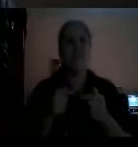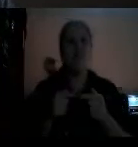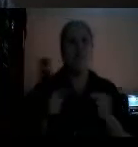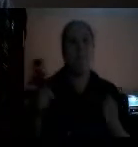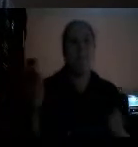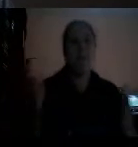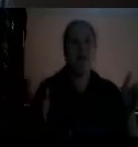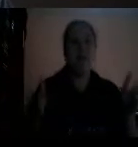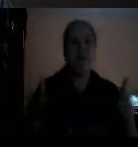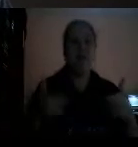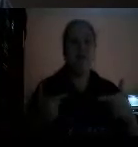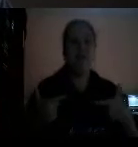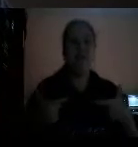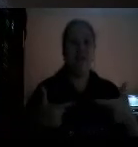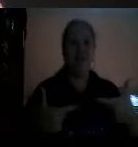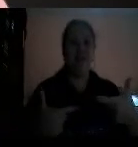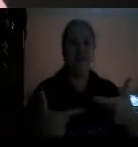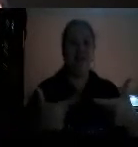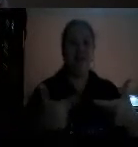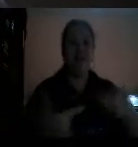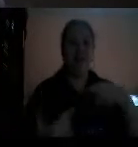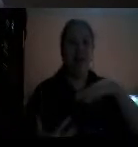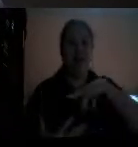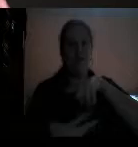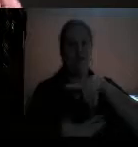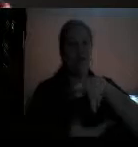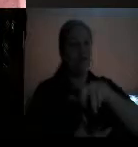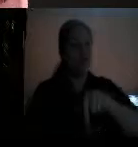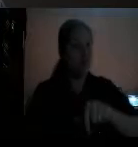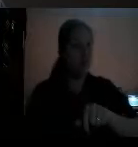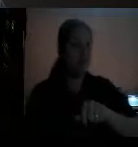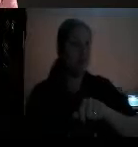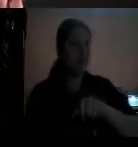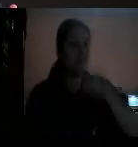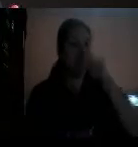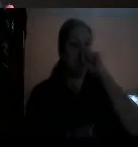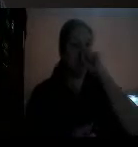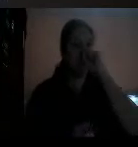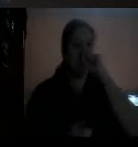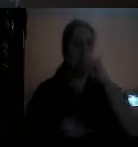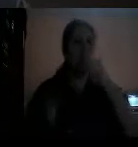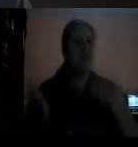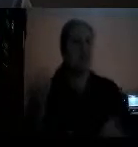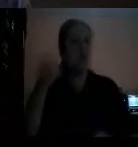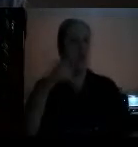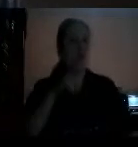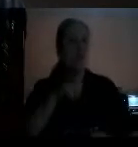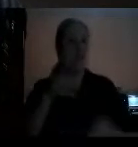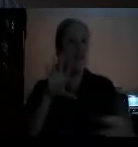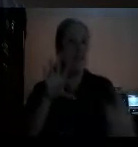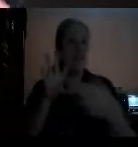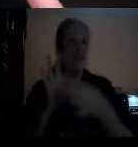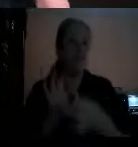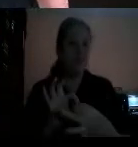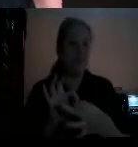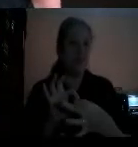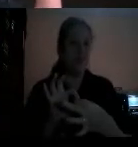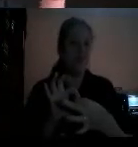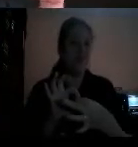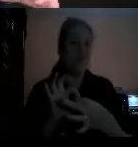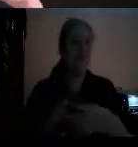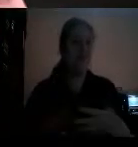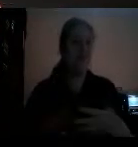essa visão de Heartland bem fixa na mente britânica, na mente geopolítica britânica. Já nos Estados Unidos, a visão